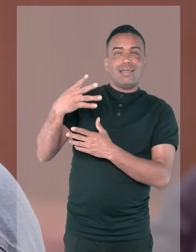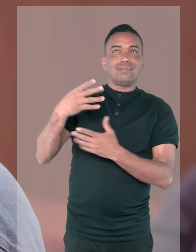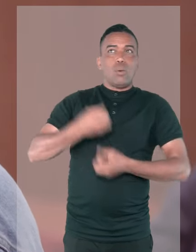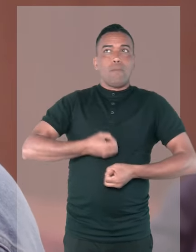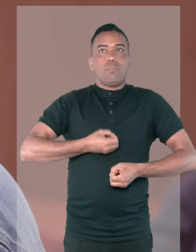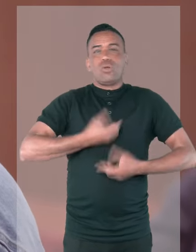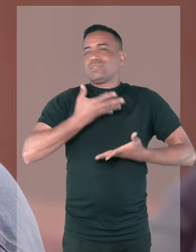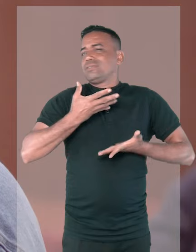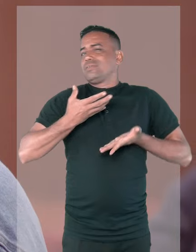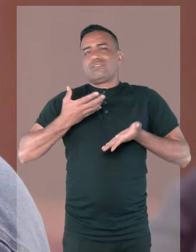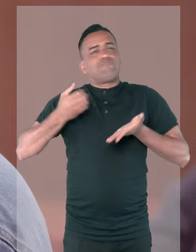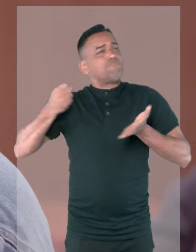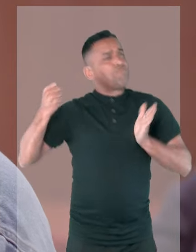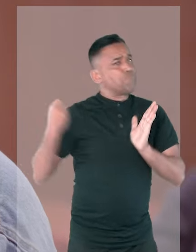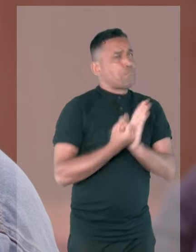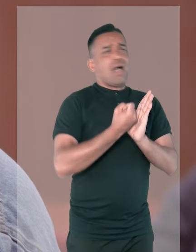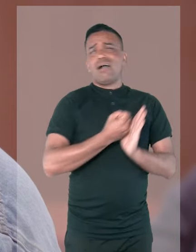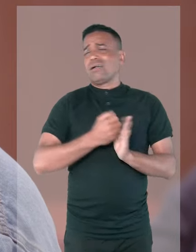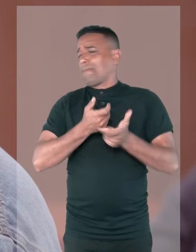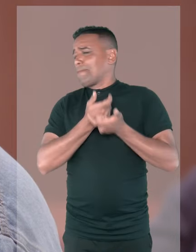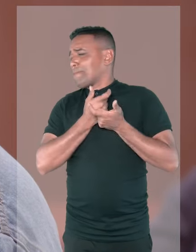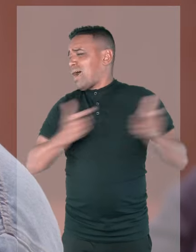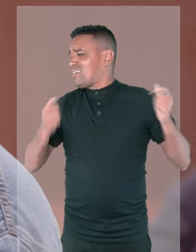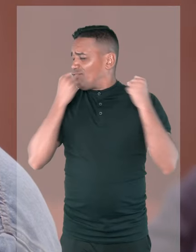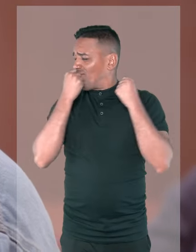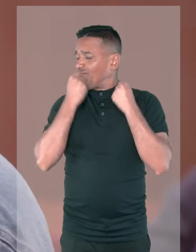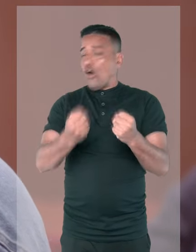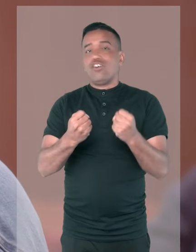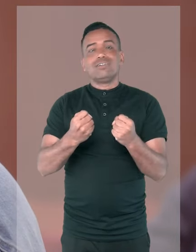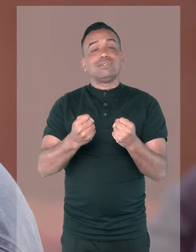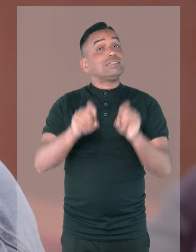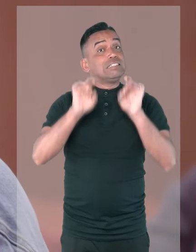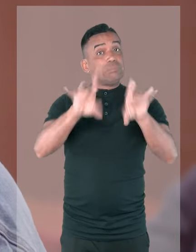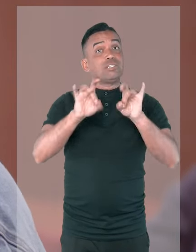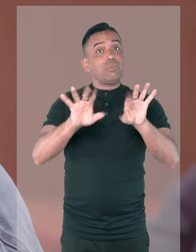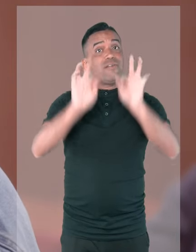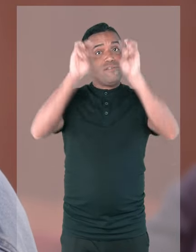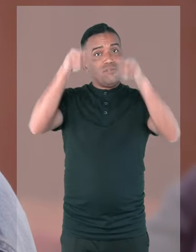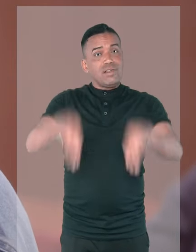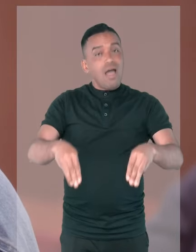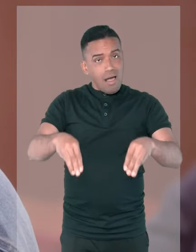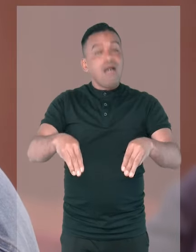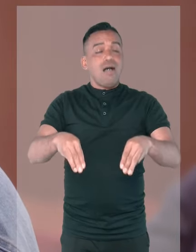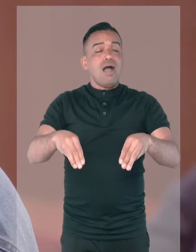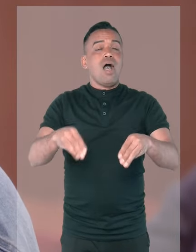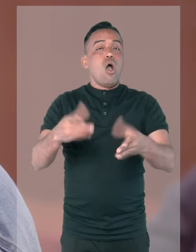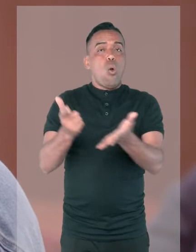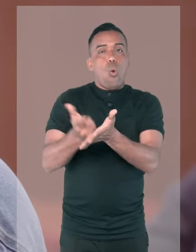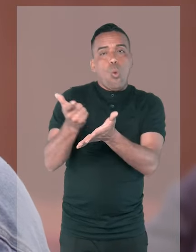parece mais marcada ali, porque, especialmente no final, eu acho o final do livro